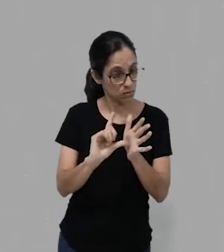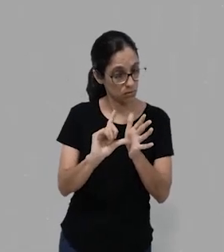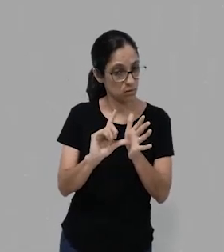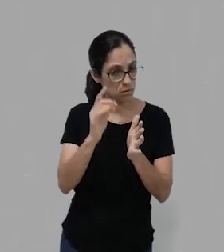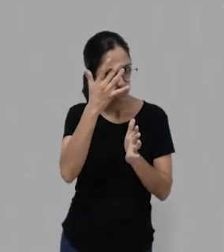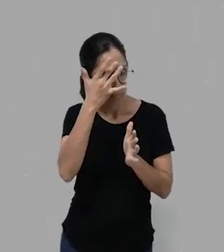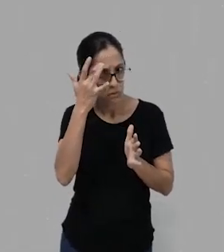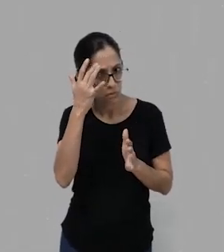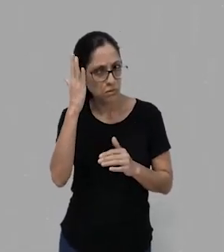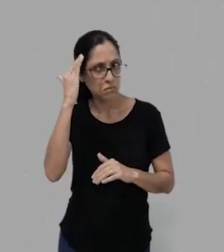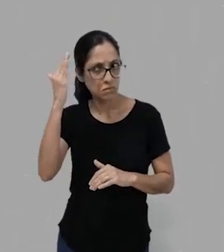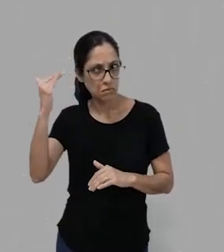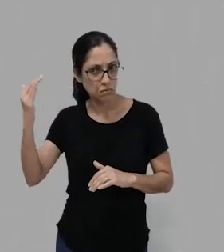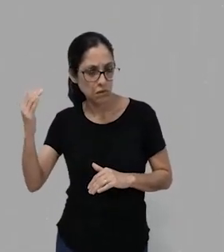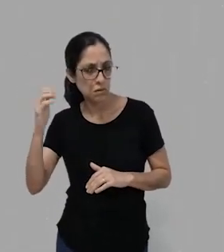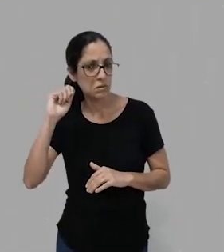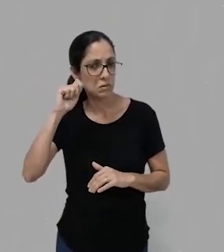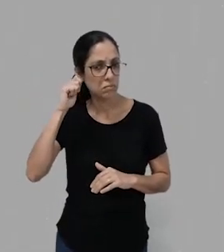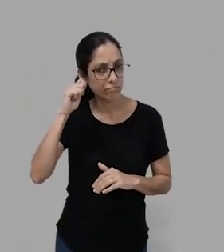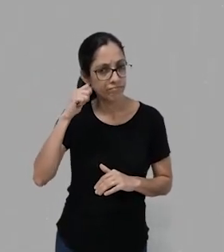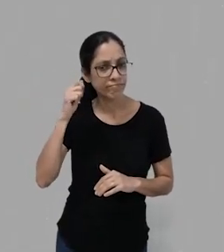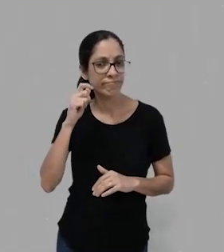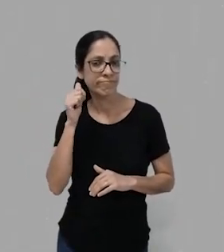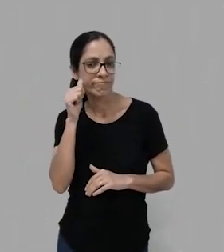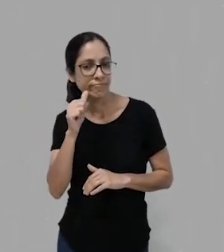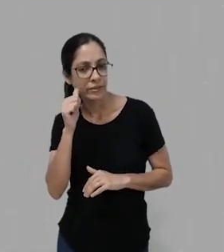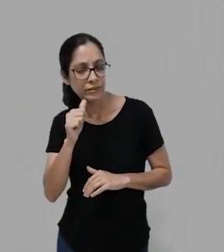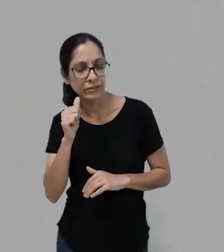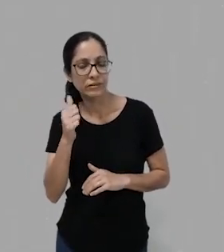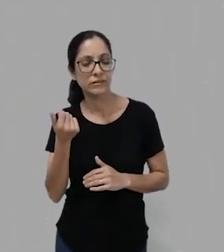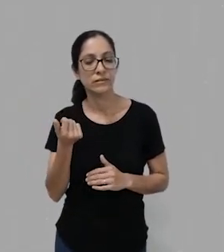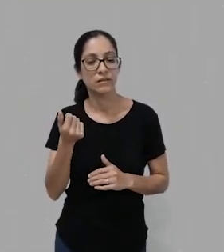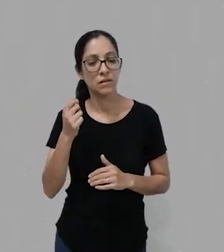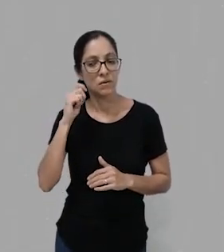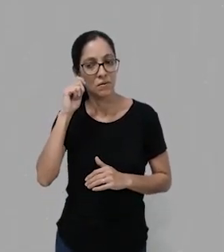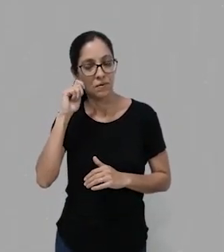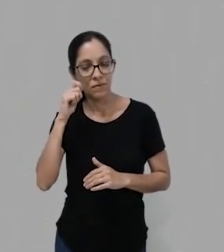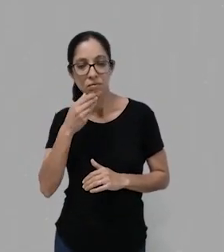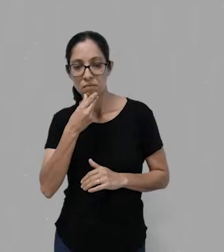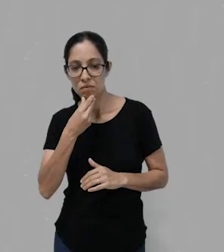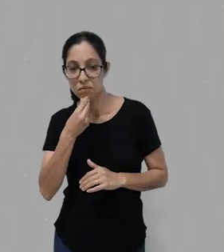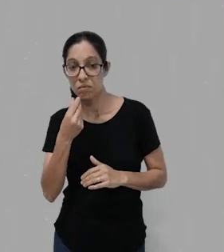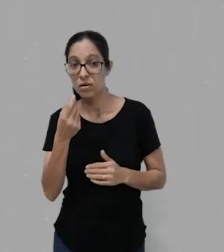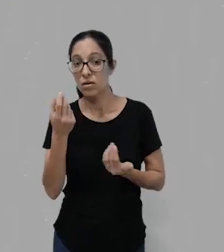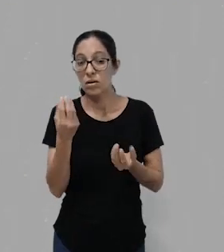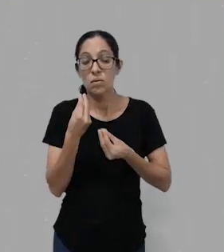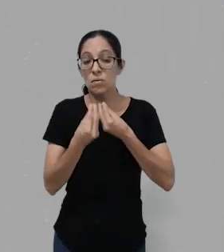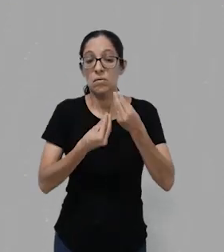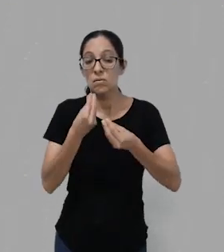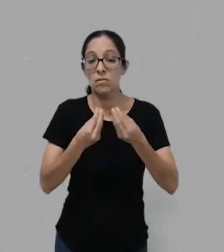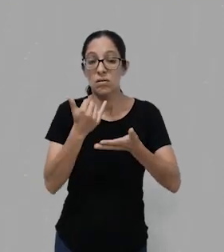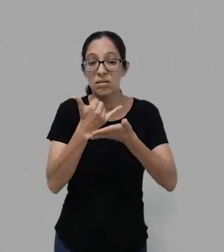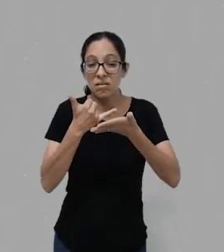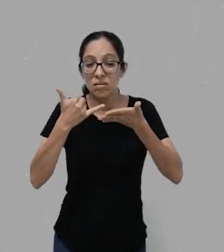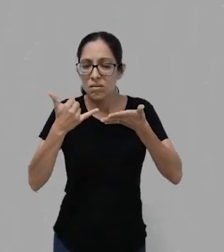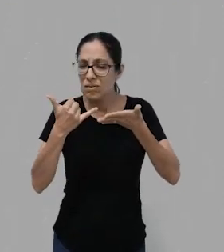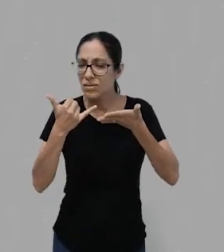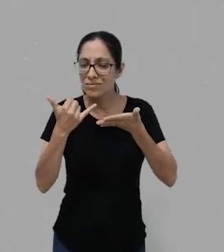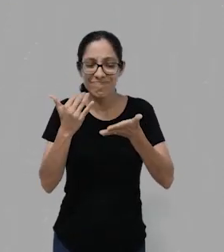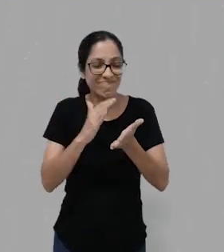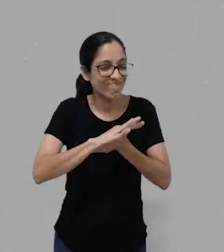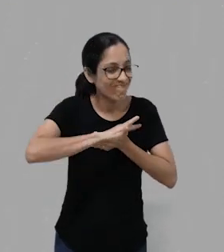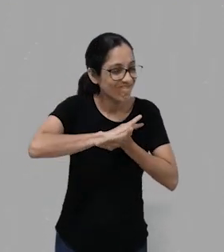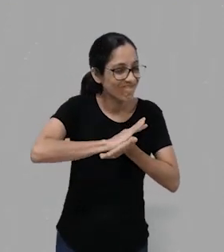de alguns atores, de algumas atrizes, de alguns famosos aí, para que vocês vejam como a droga ela acaba com a vida